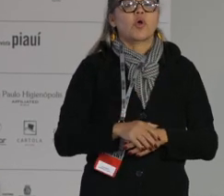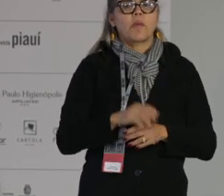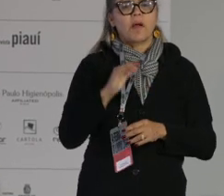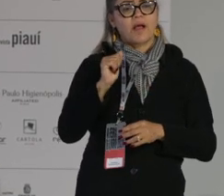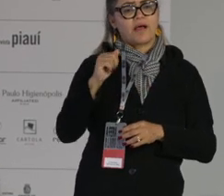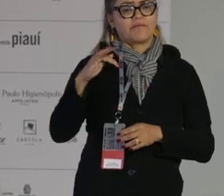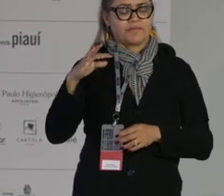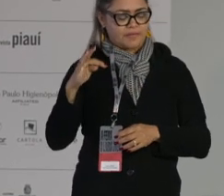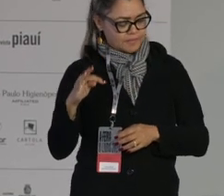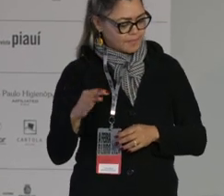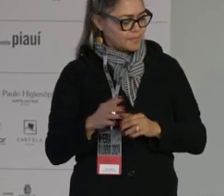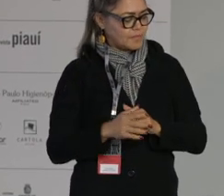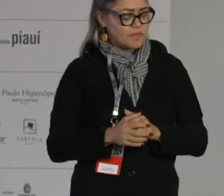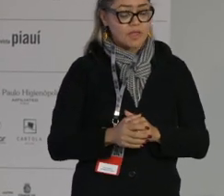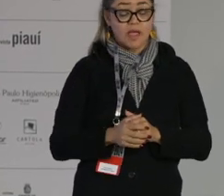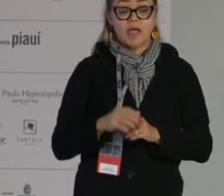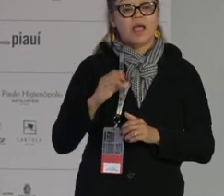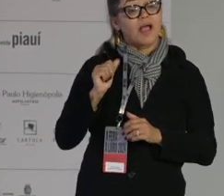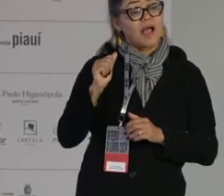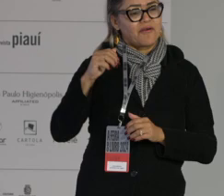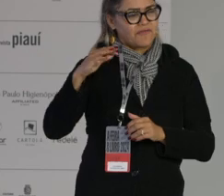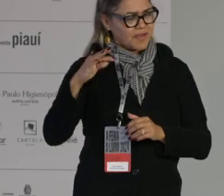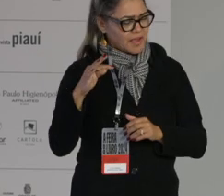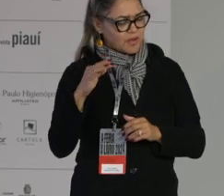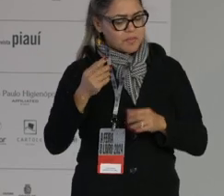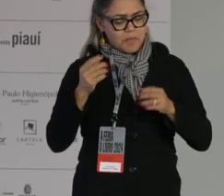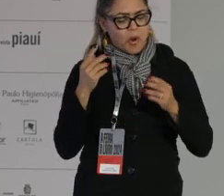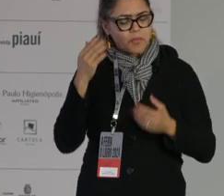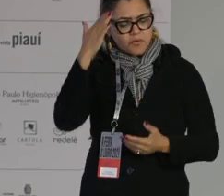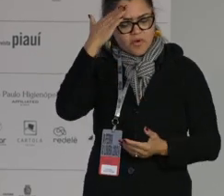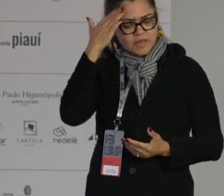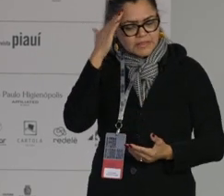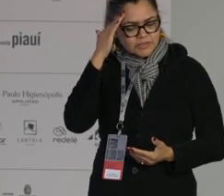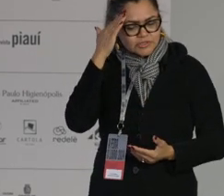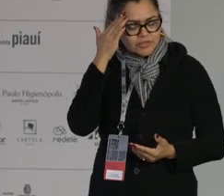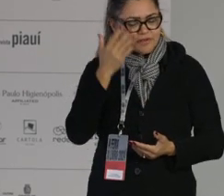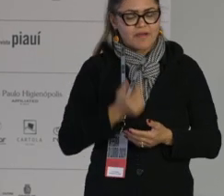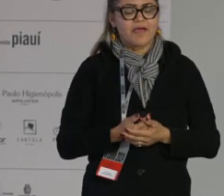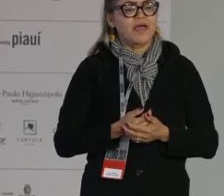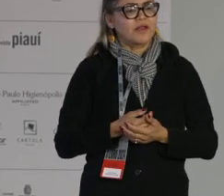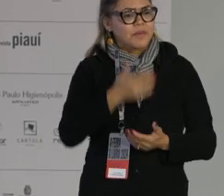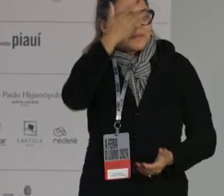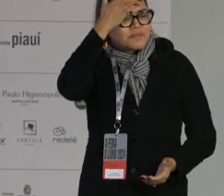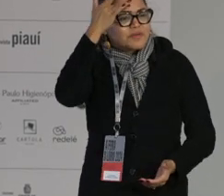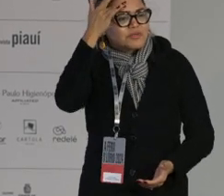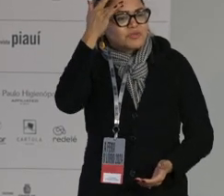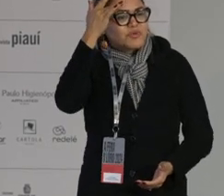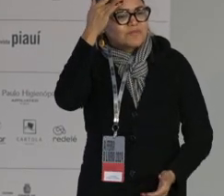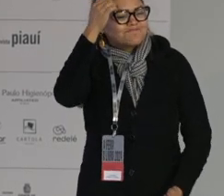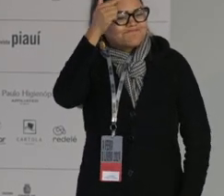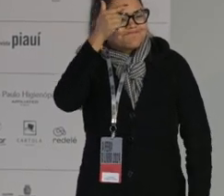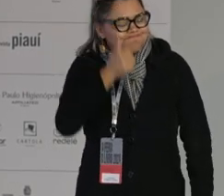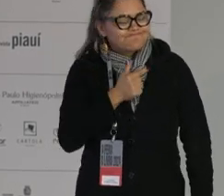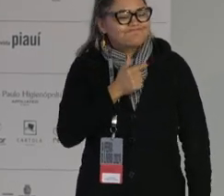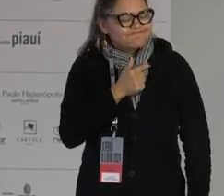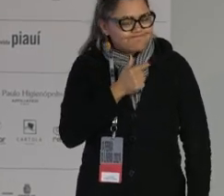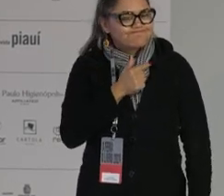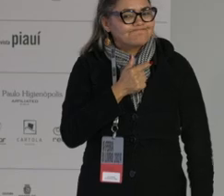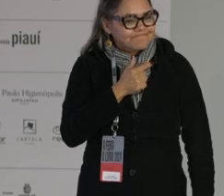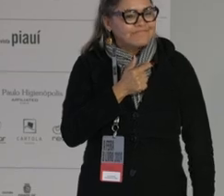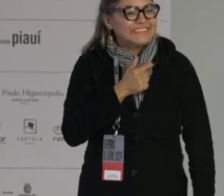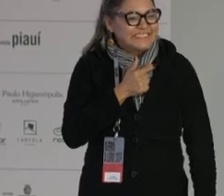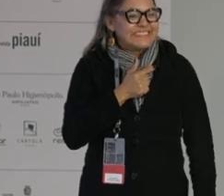não muda nada. Kafka, como ele próprio admitia, era inescapavelmente feio.